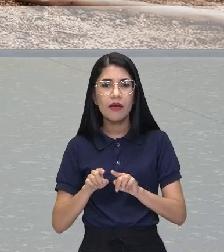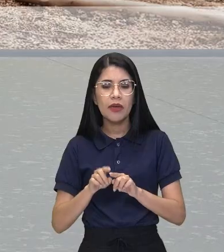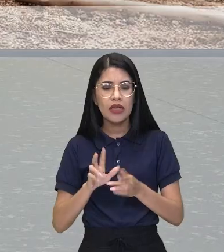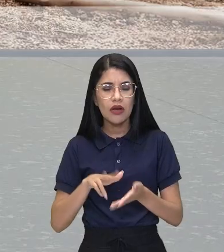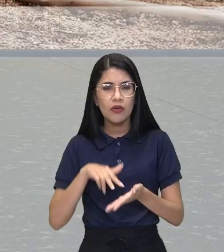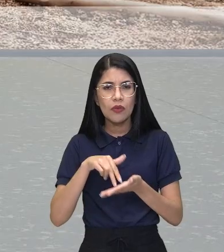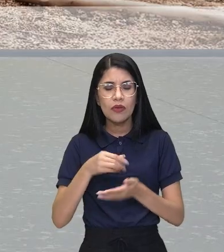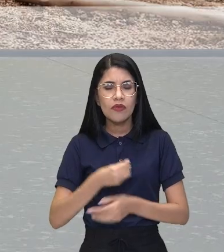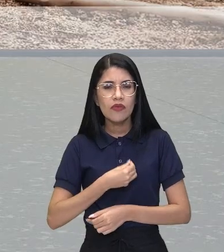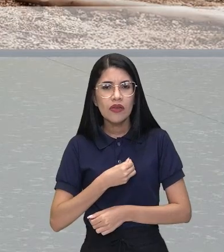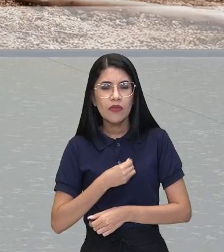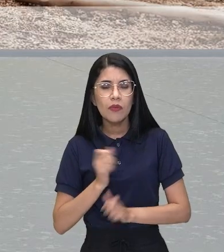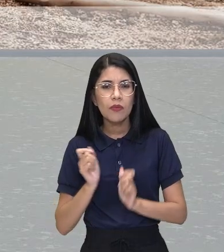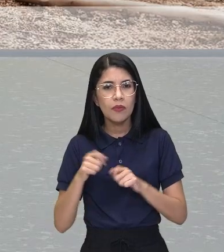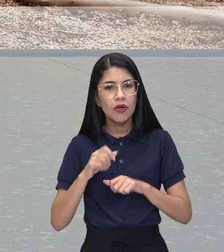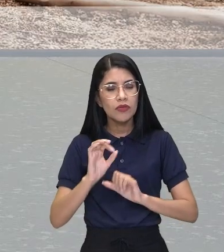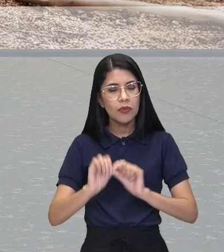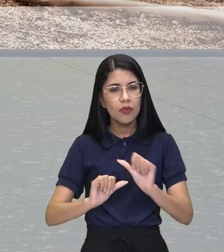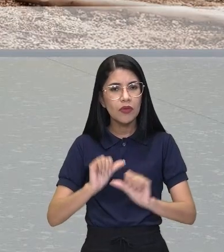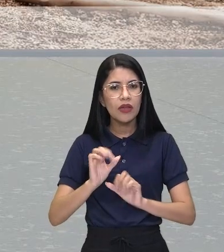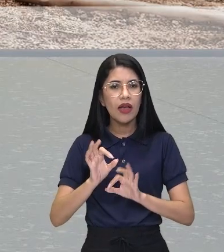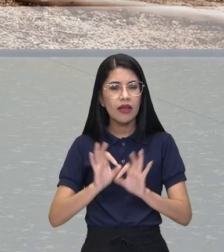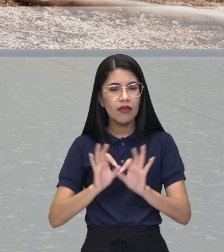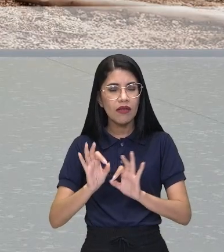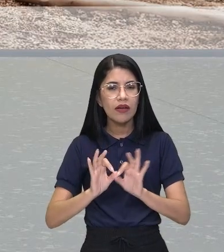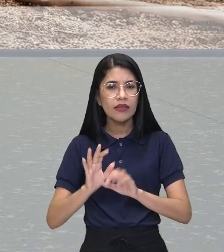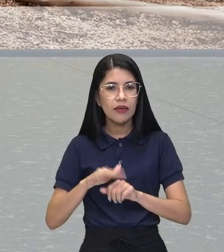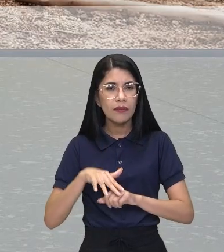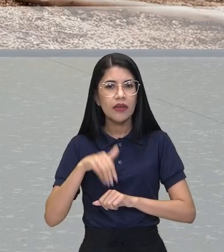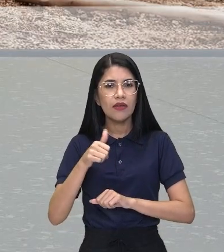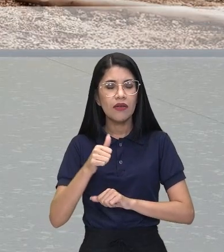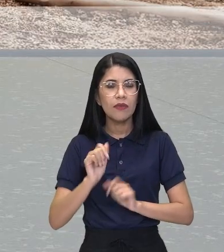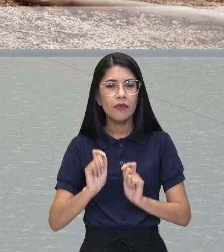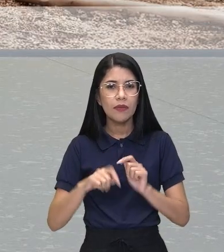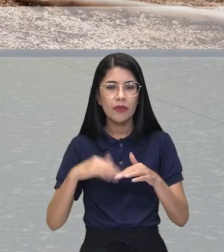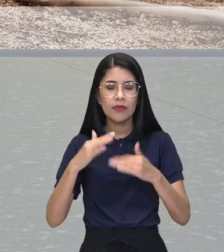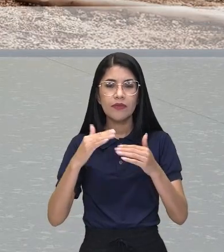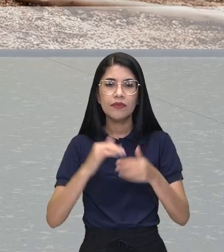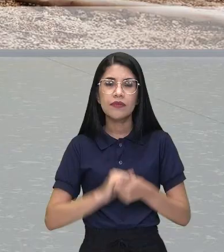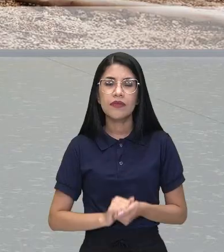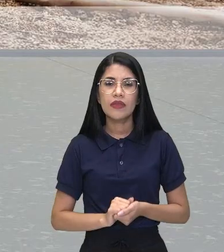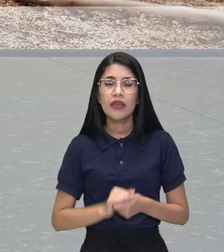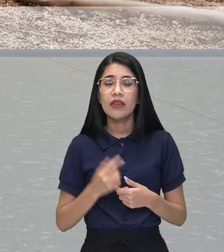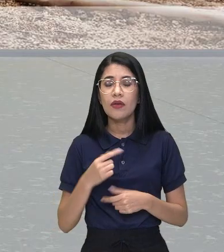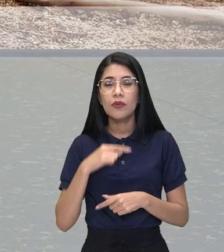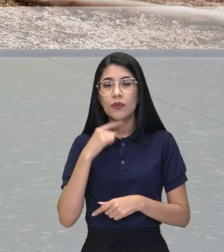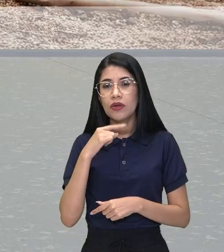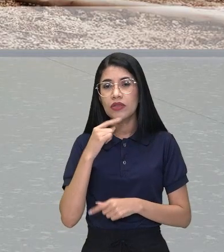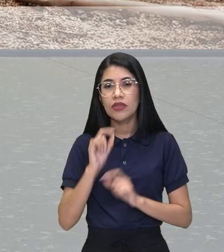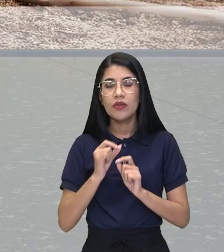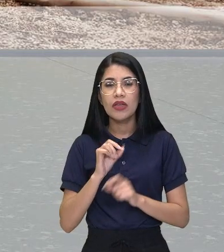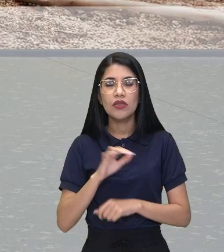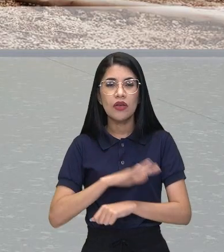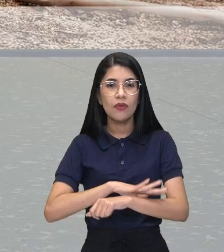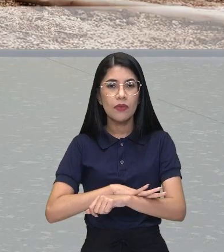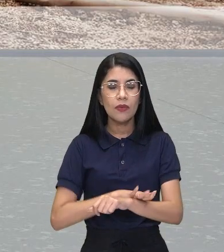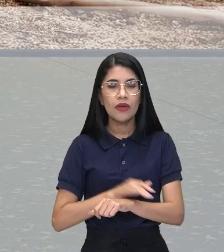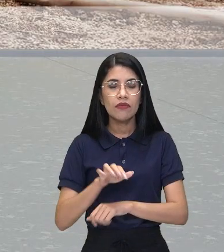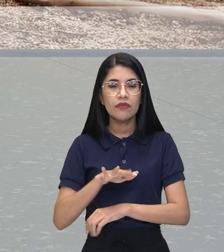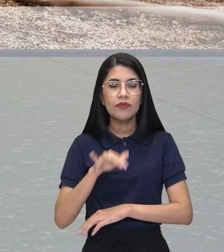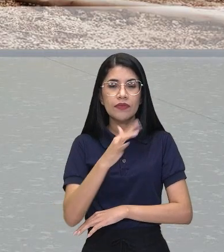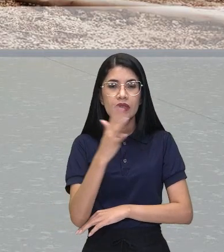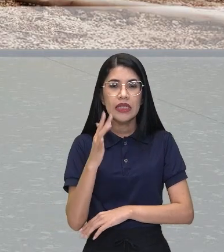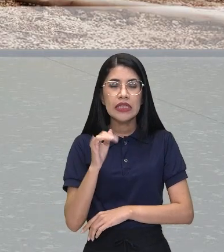melhorar aqui, né? Exatamente, né? Então tem toda essa questão aí, então não adianta falar de racismo ambiental, isso aqui é importante,